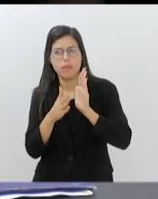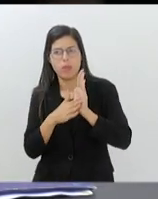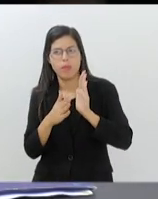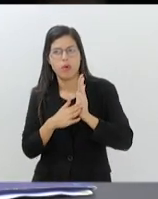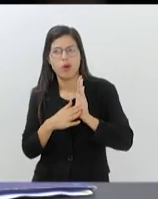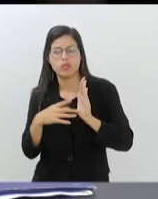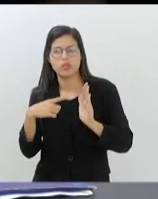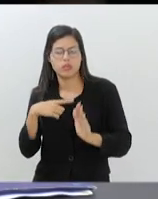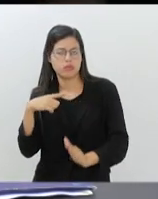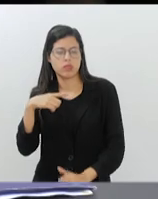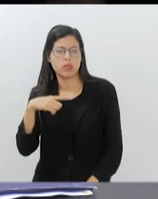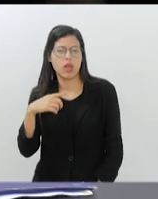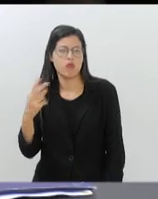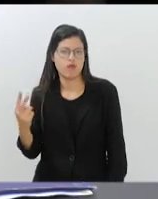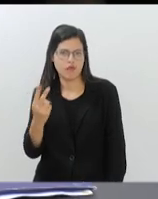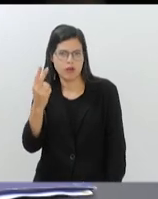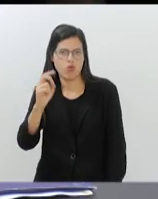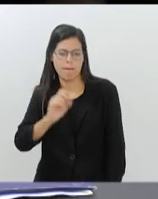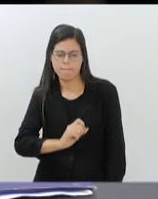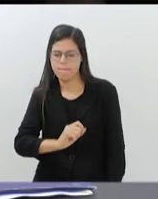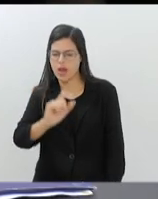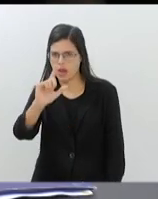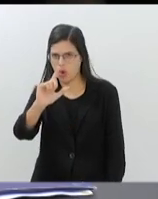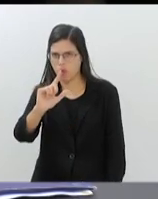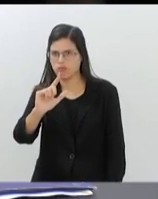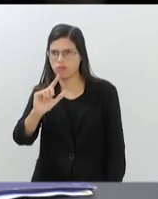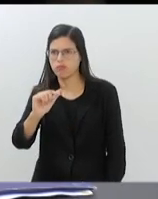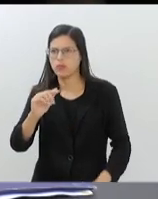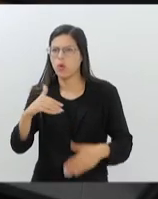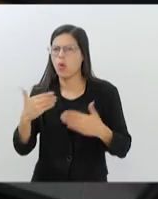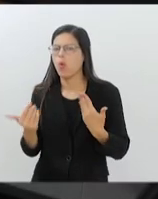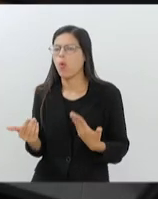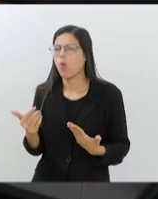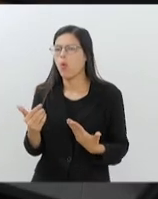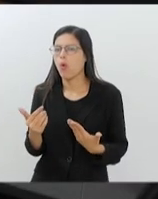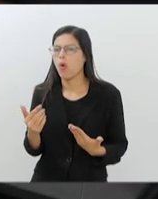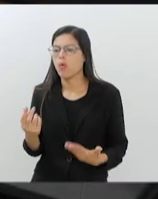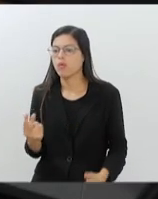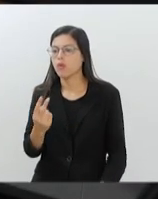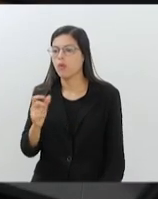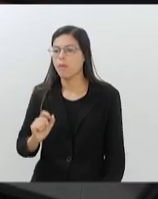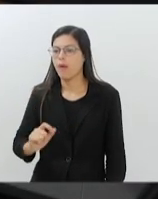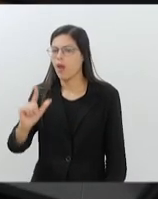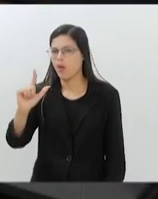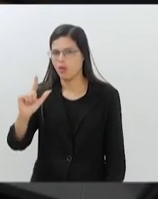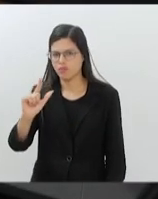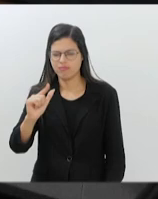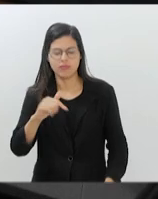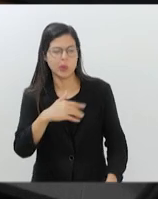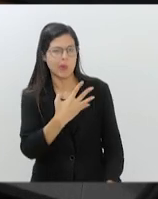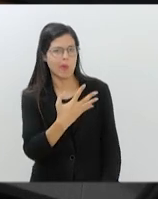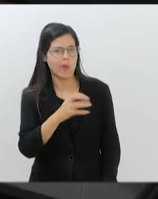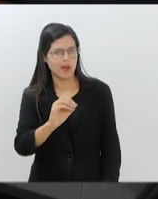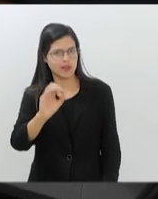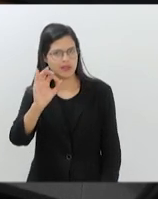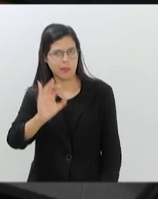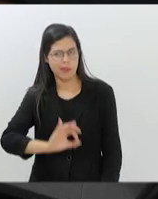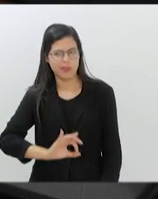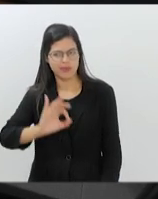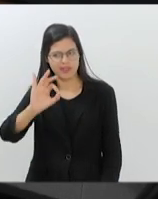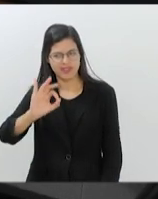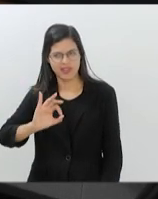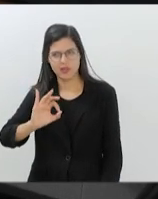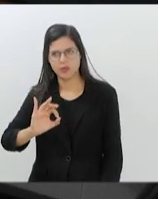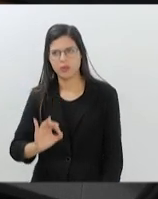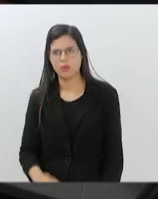valor maior ali pra execução qual é o valor percentualmente maior 40% recebe mais do que as outras 40% a mais que as outras E aí na